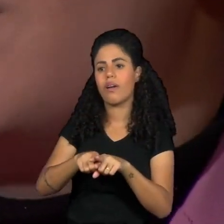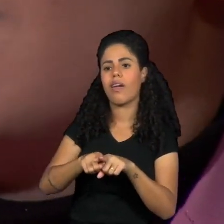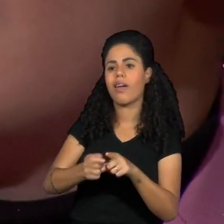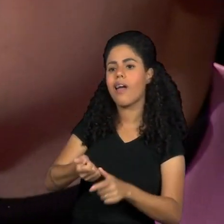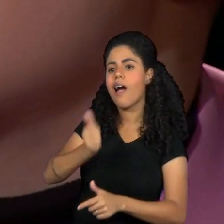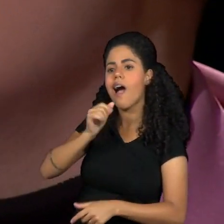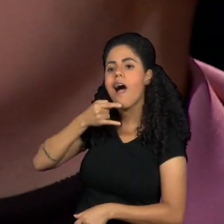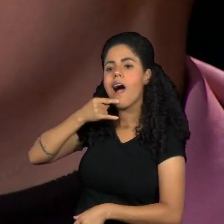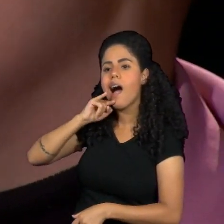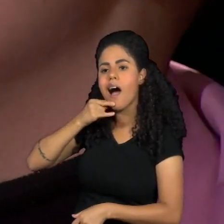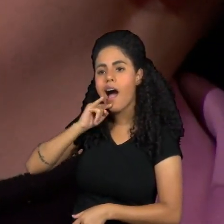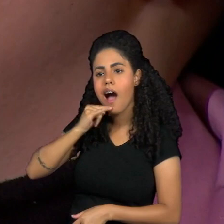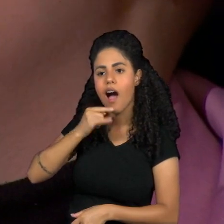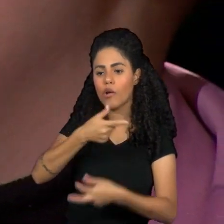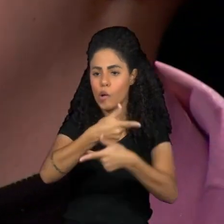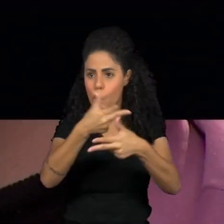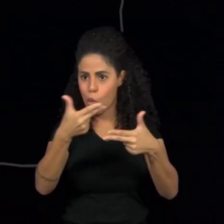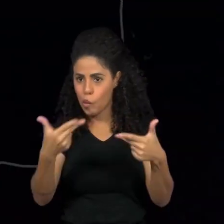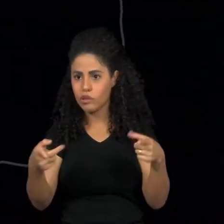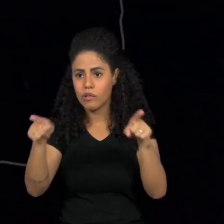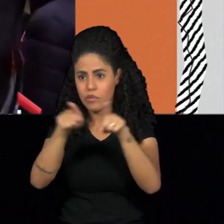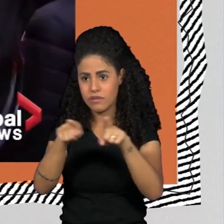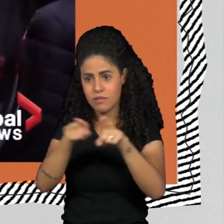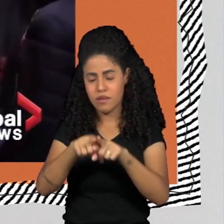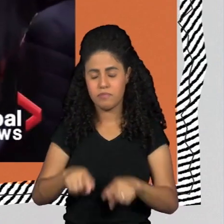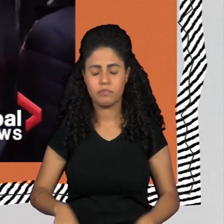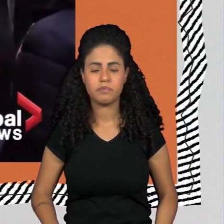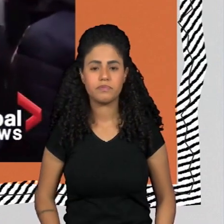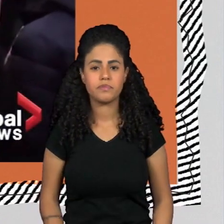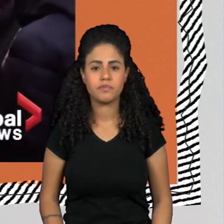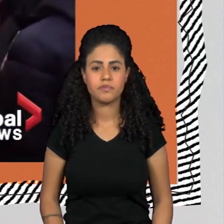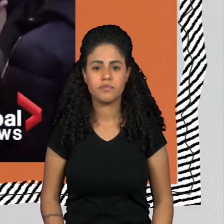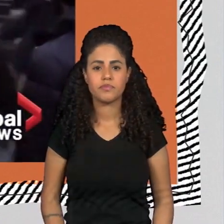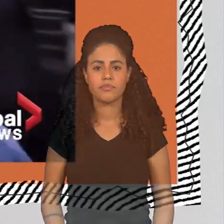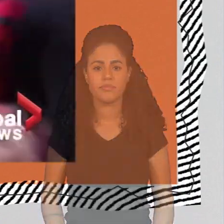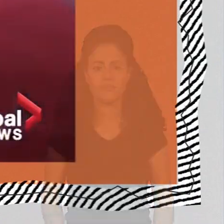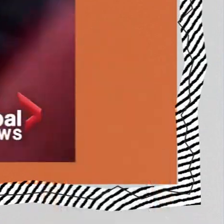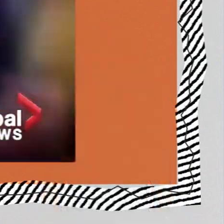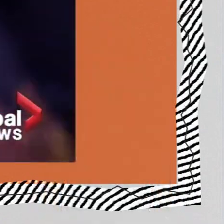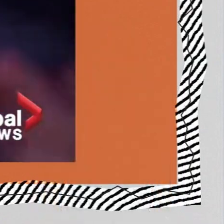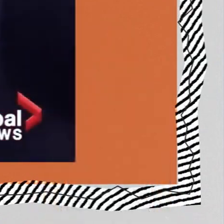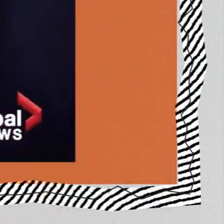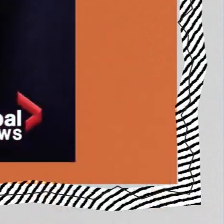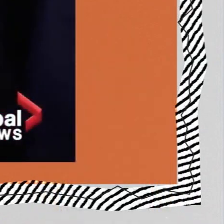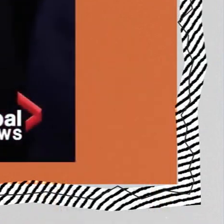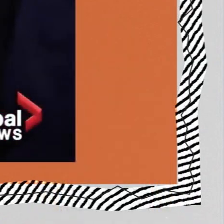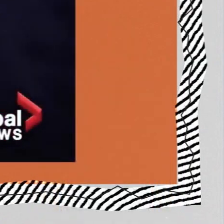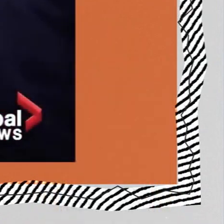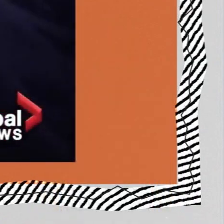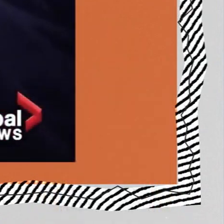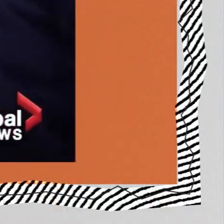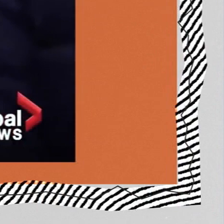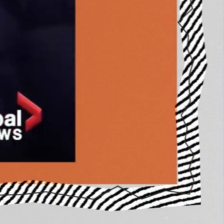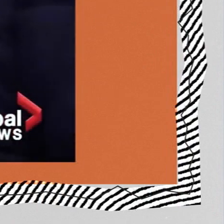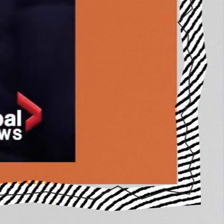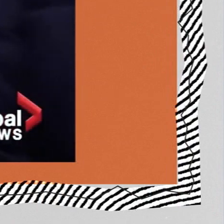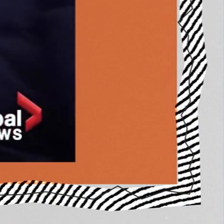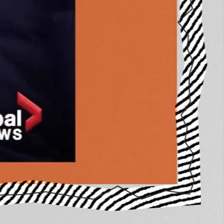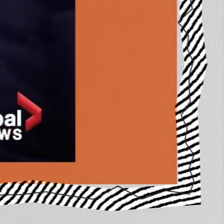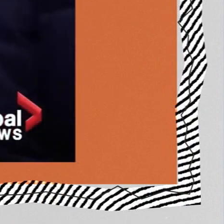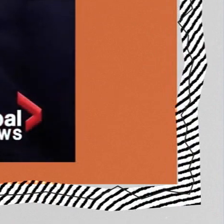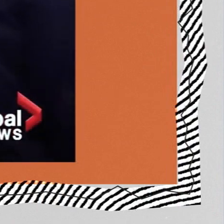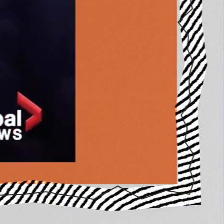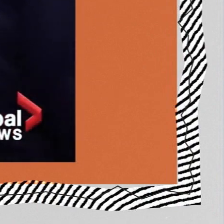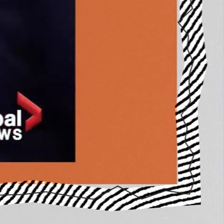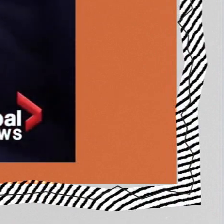outras substâncias dentro do espectro autista. You can shove your climate crisis up your arse. You can shove